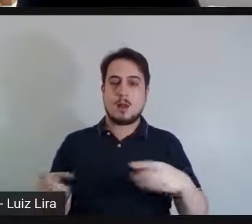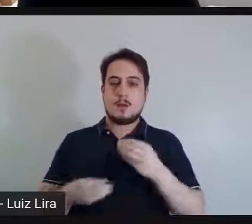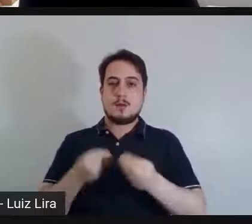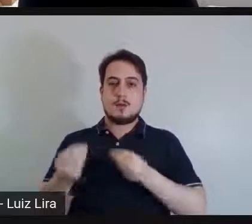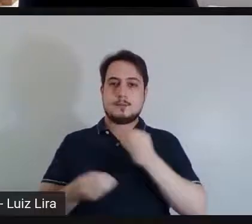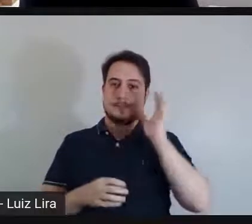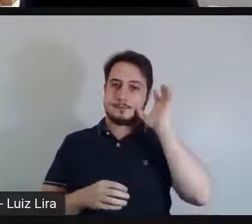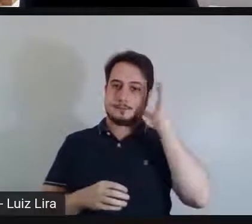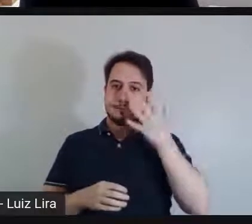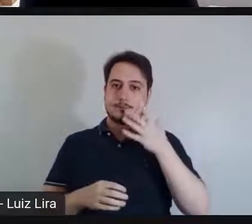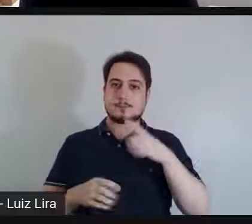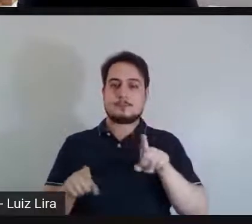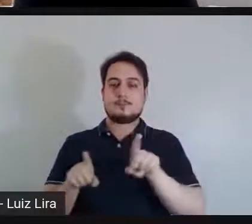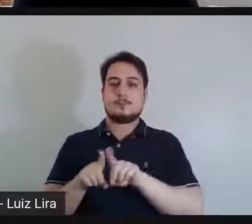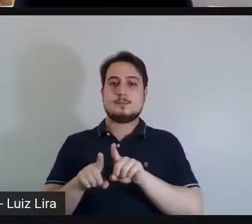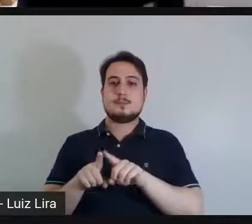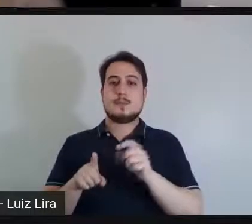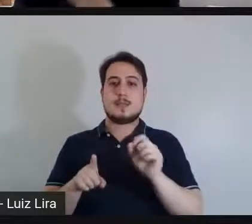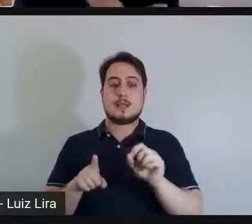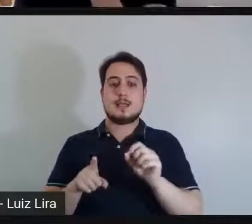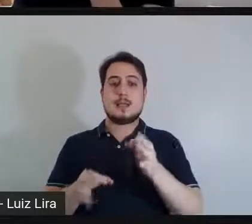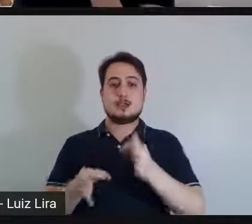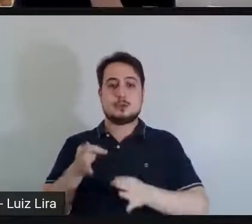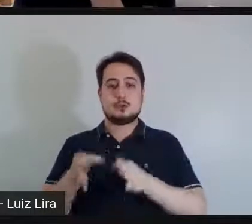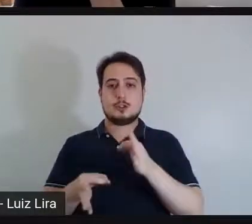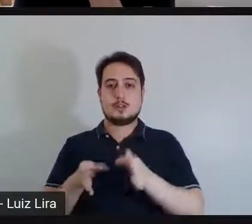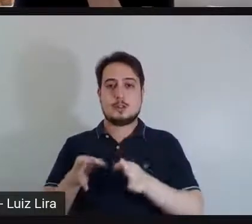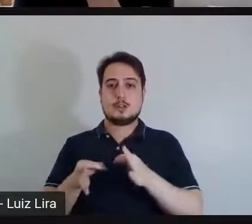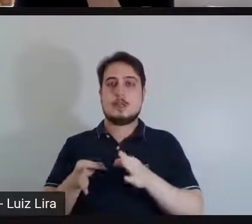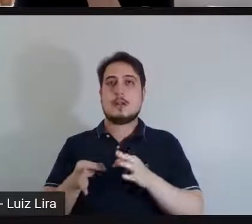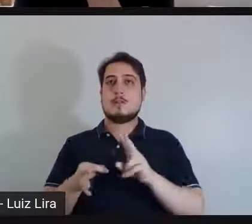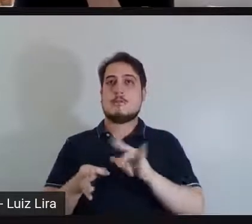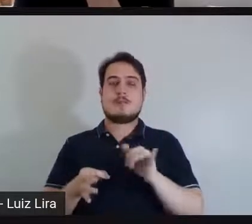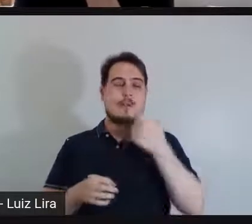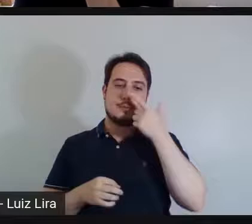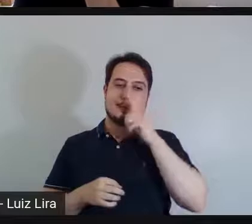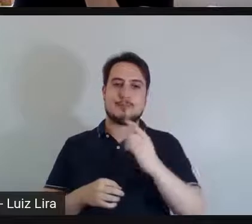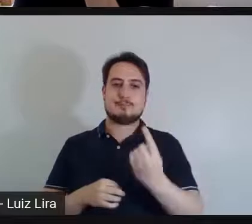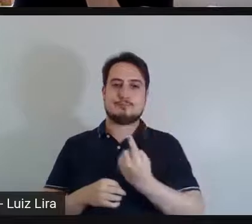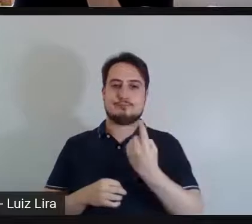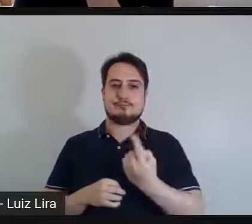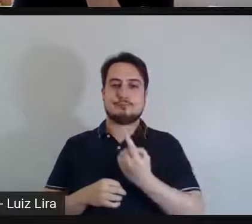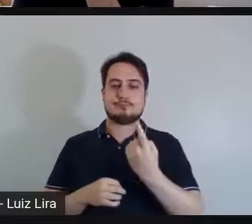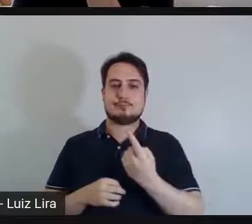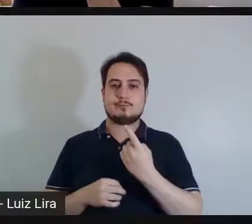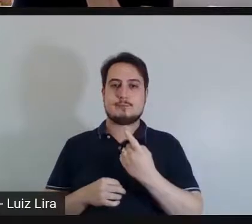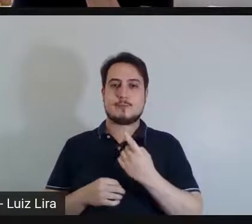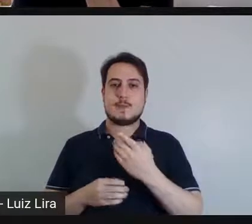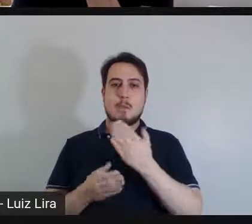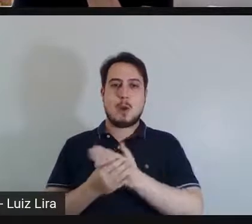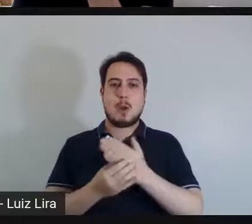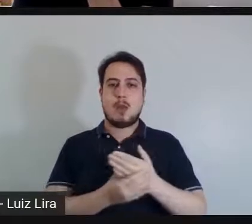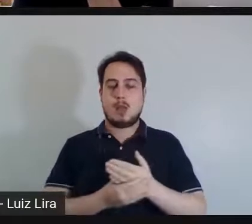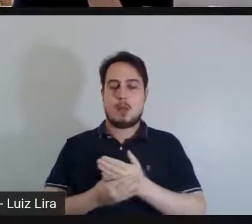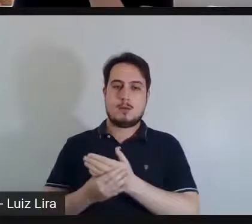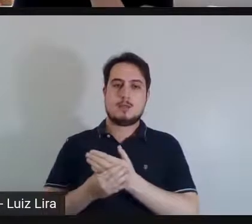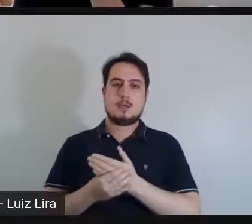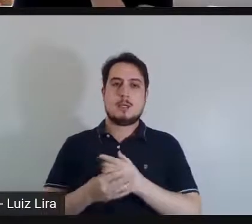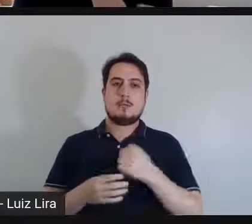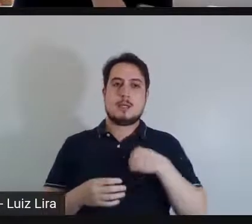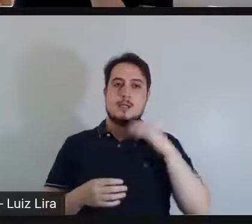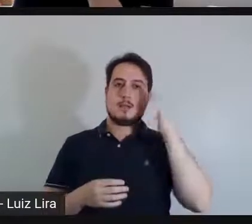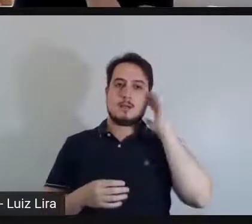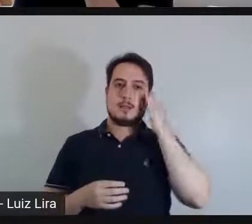até em conciliação, que a própria justiça não vai dar conta. Não vai dar conta. Mas eu entendo que os órgãos